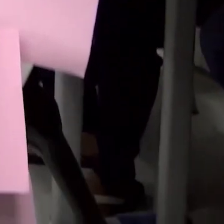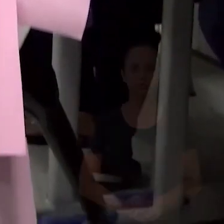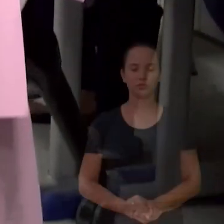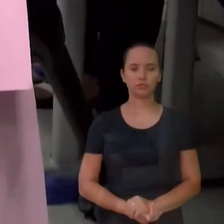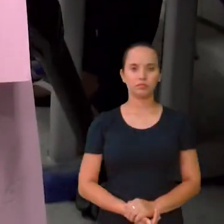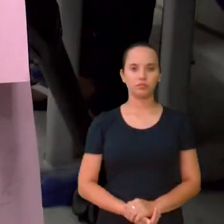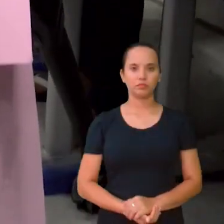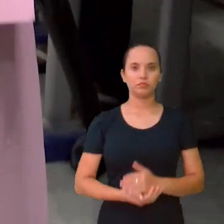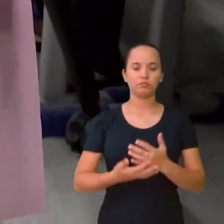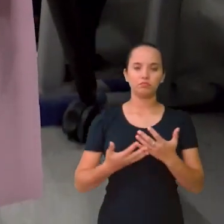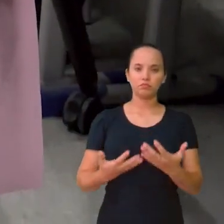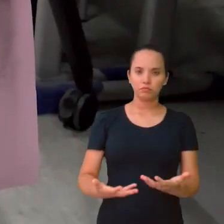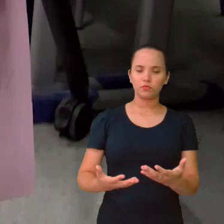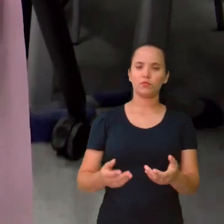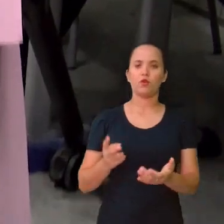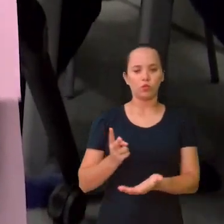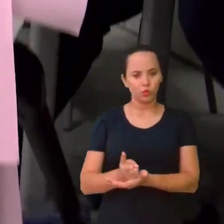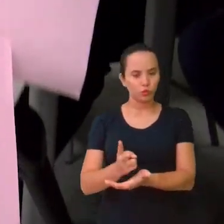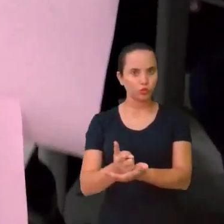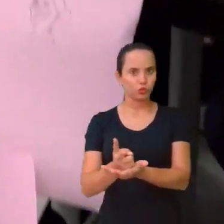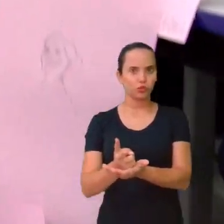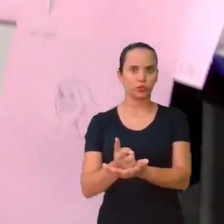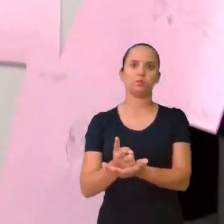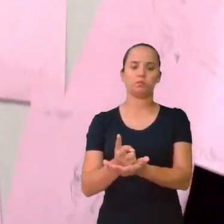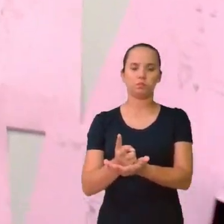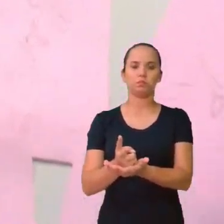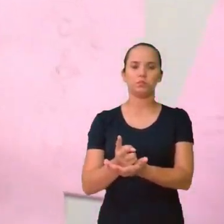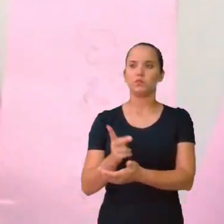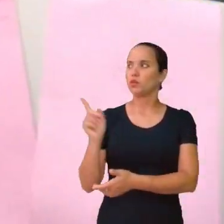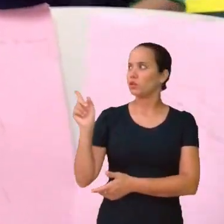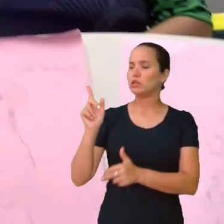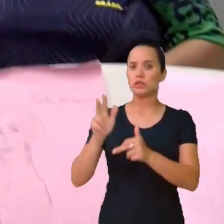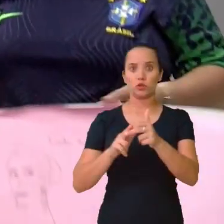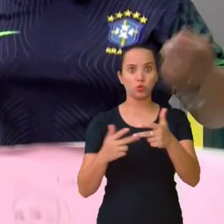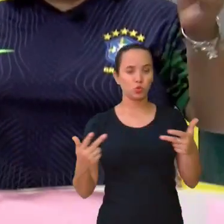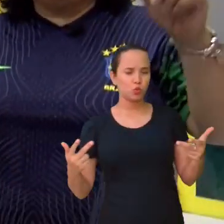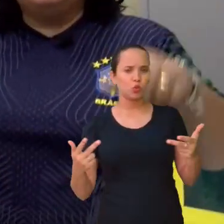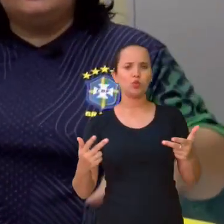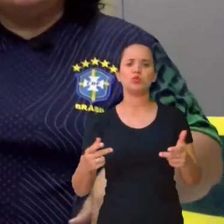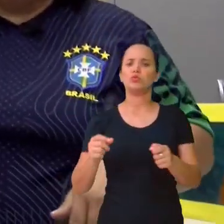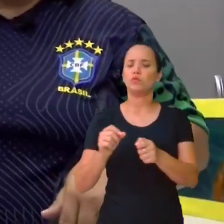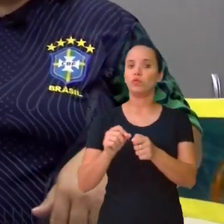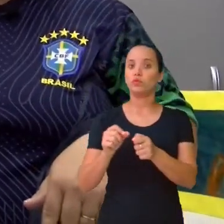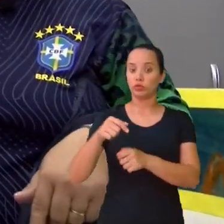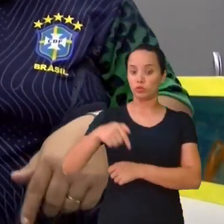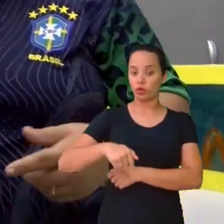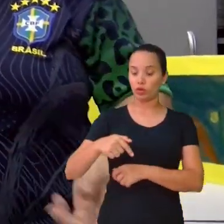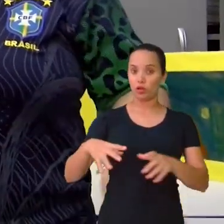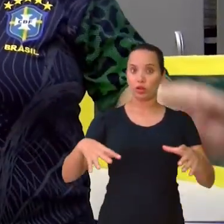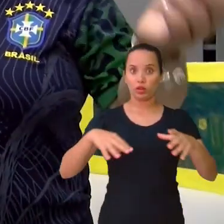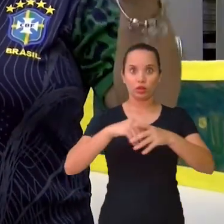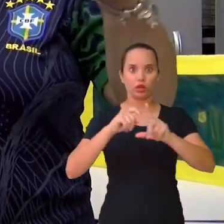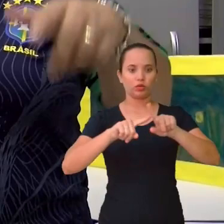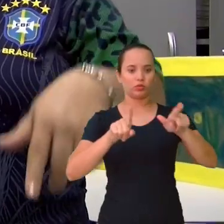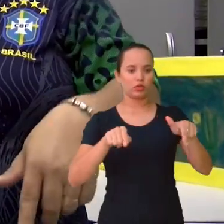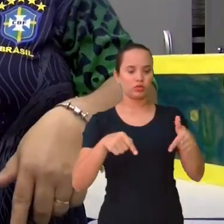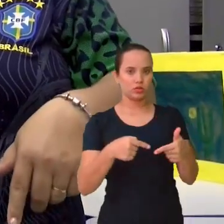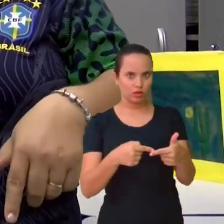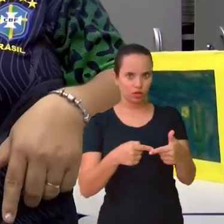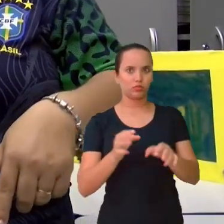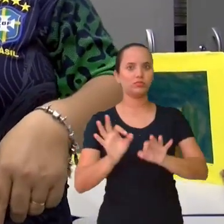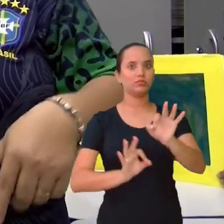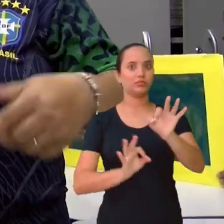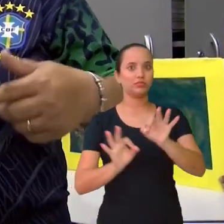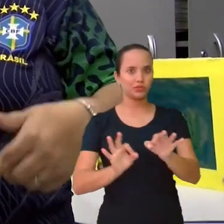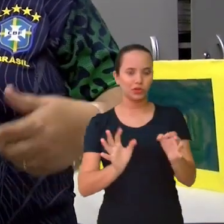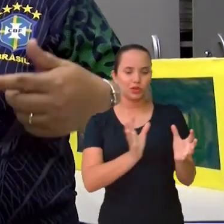E fazendo a continuação, gente, esse trabalho ele foi feito aqui dentro dessa sala, organizado por